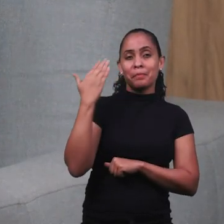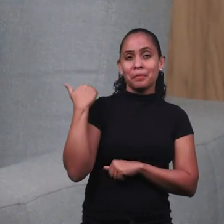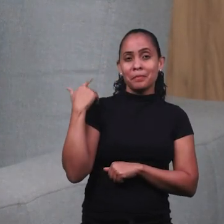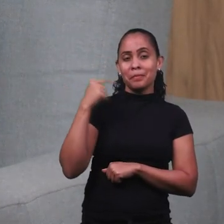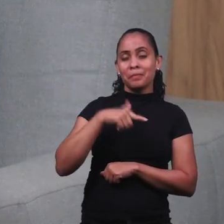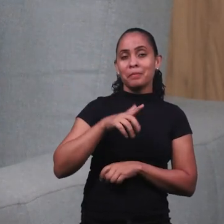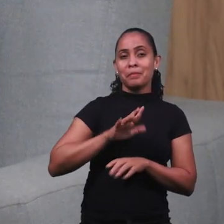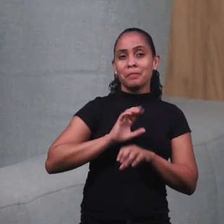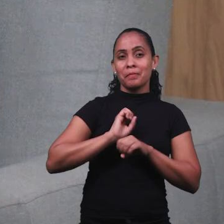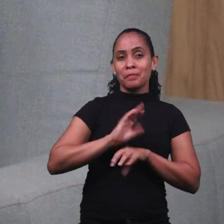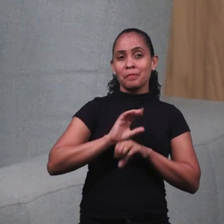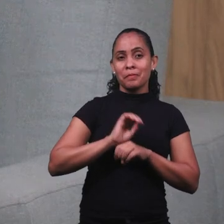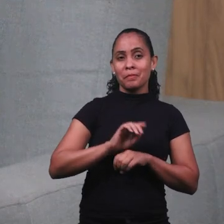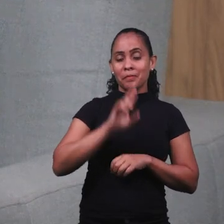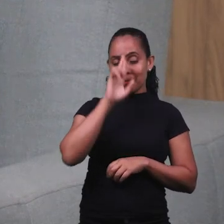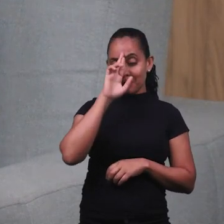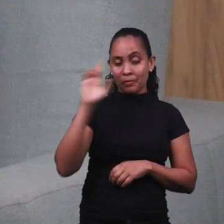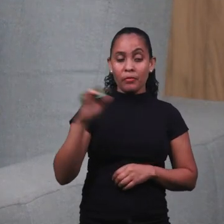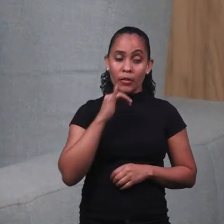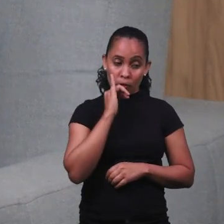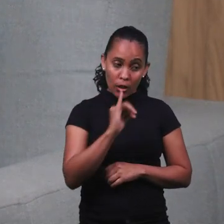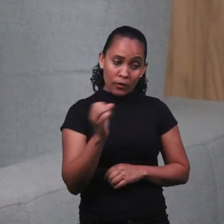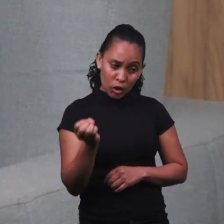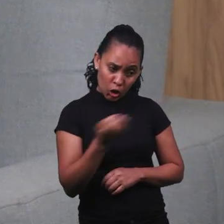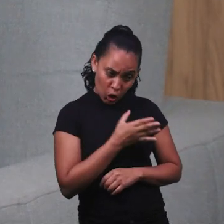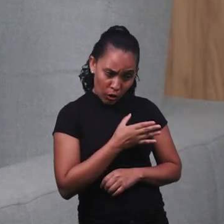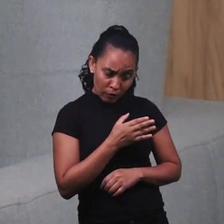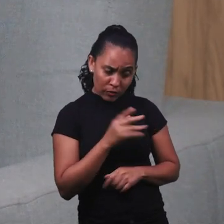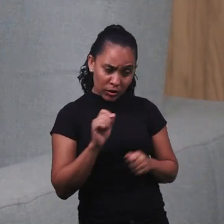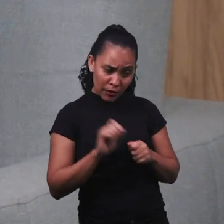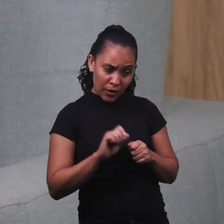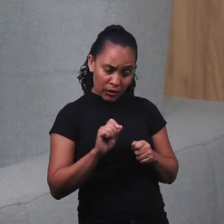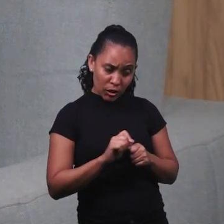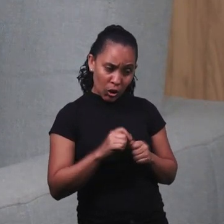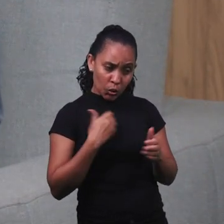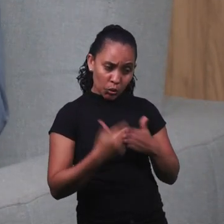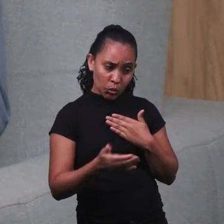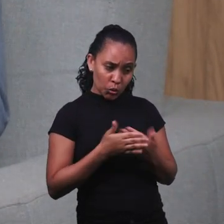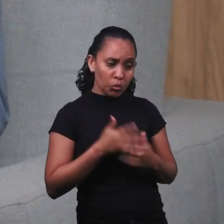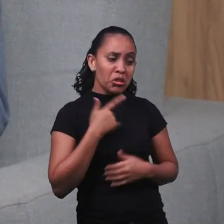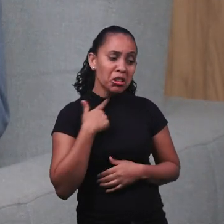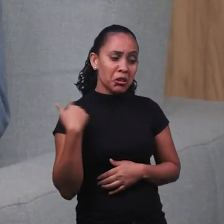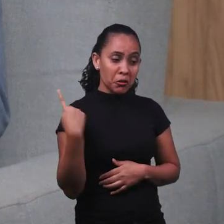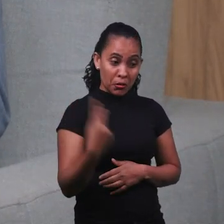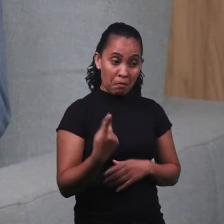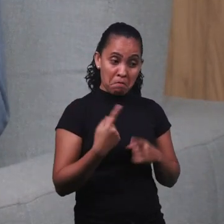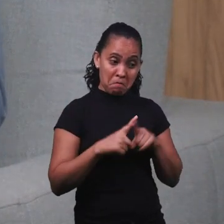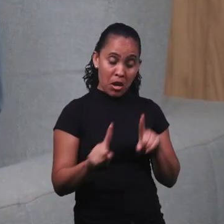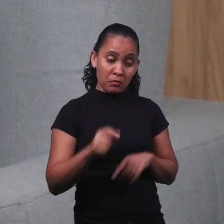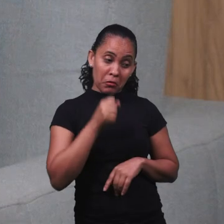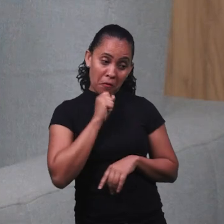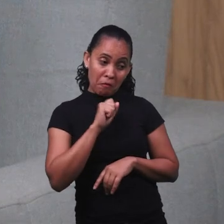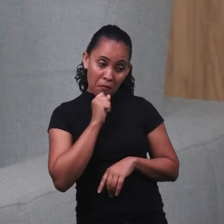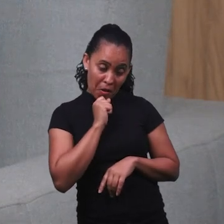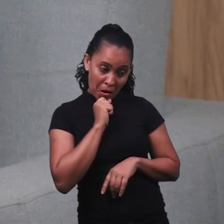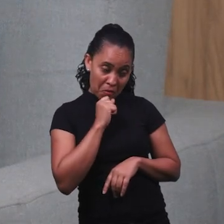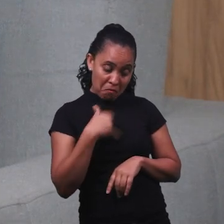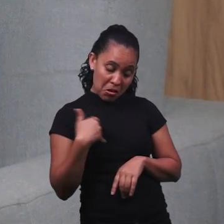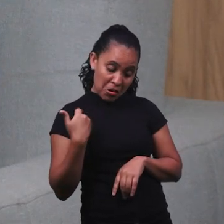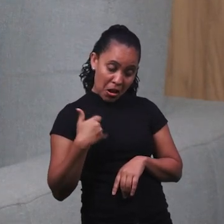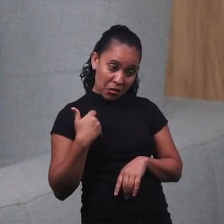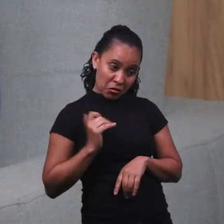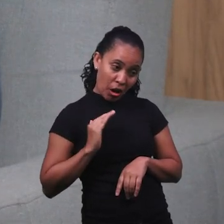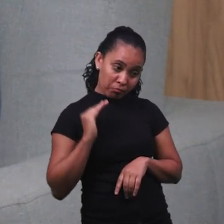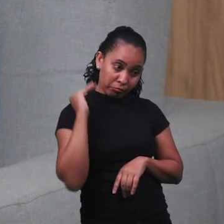do Senhor, dizendo para ele, ó, você era moço, você fazia o que você queria, mas quando fores velho, quando a sua idade já estiver